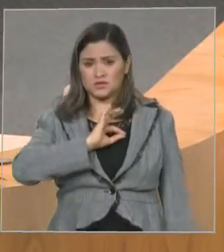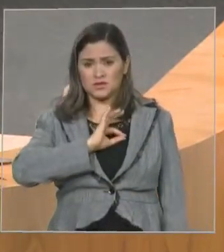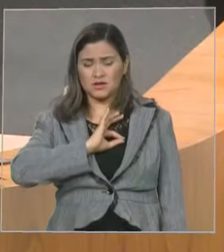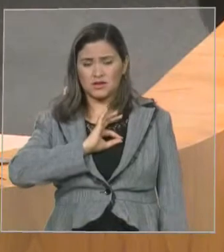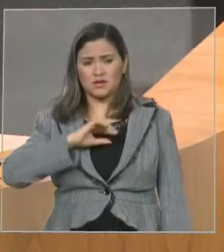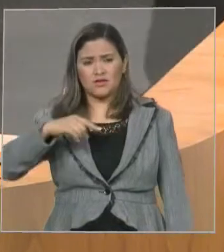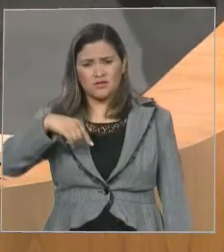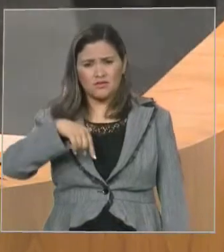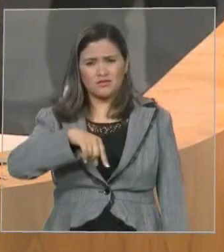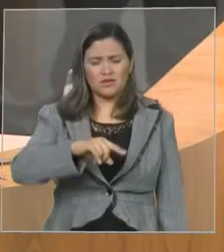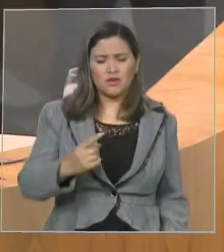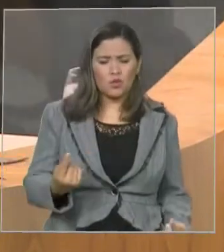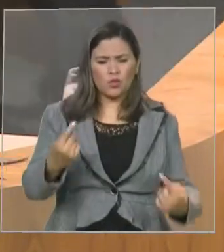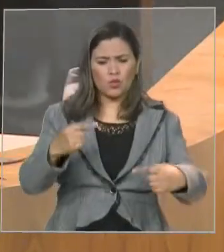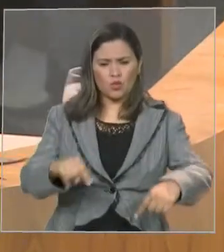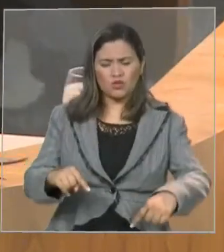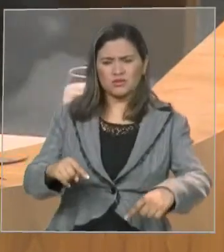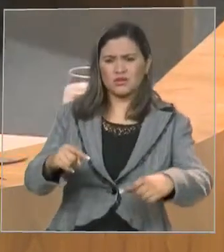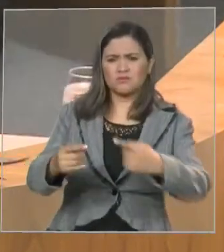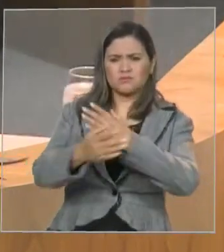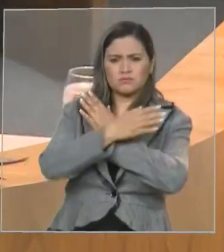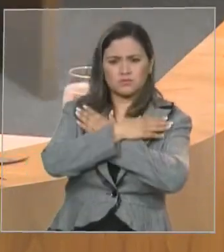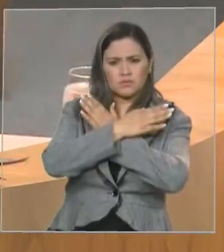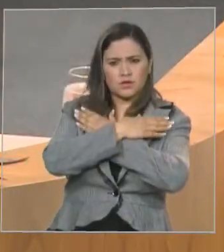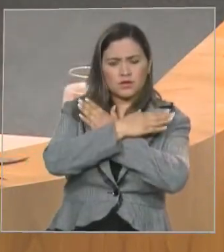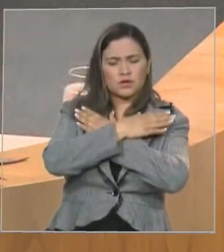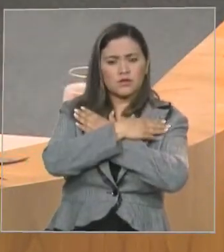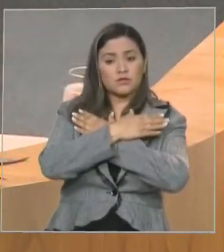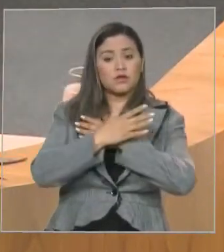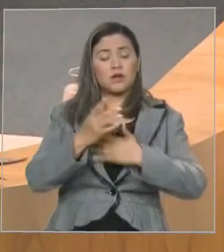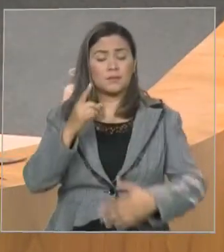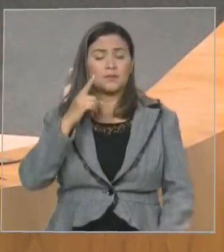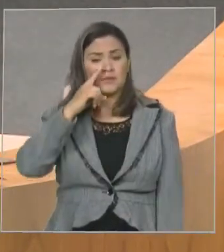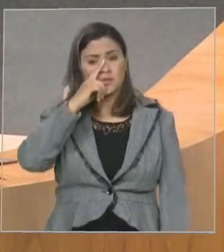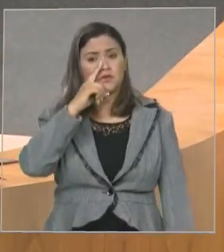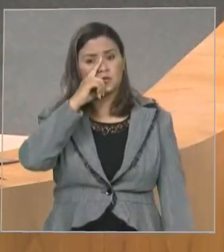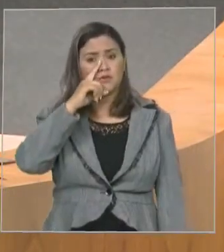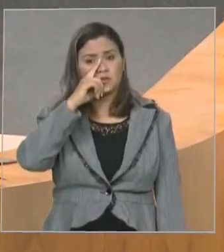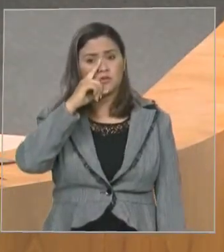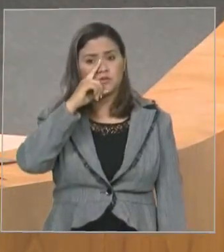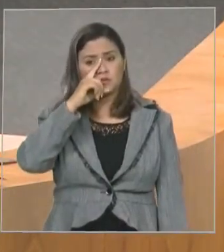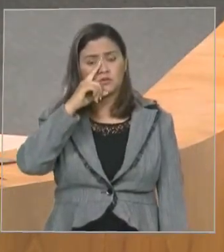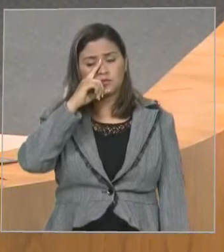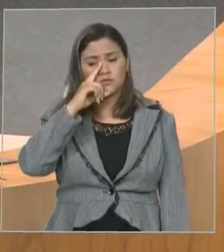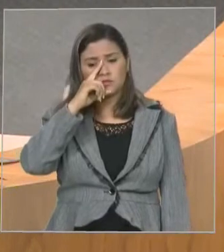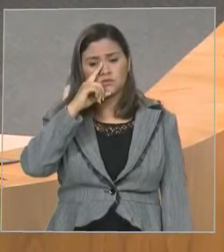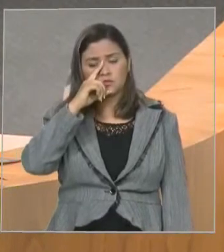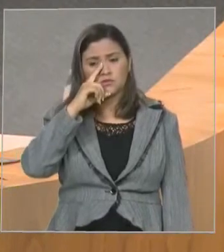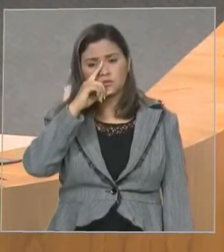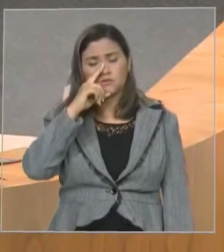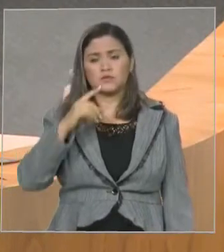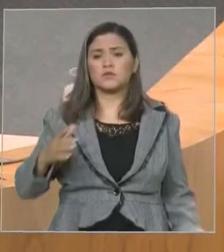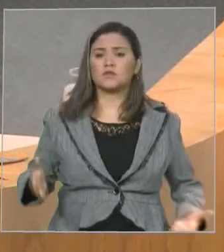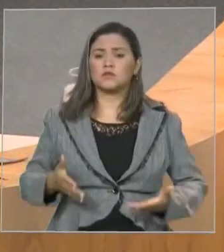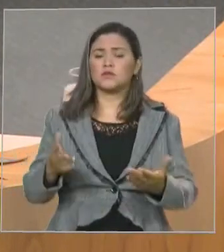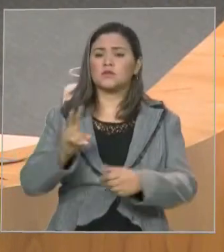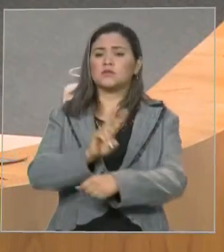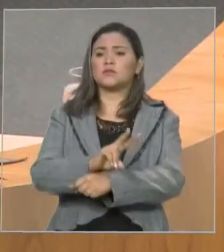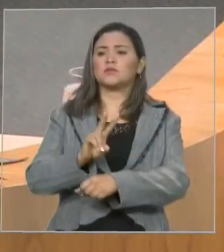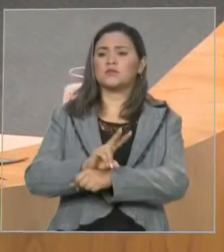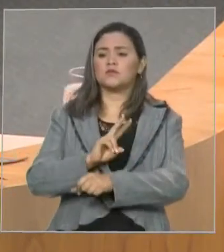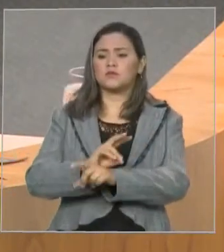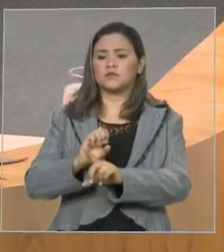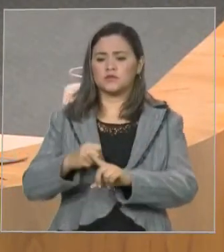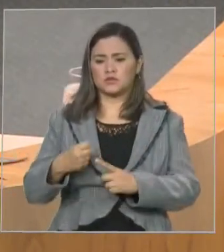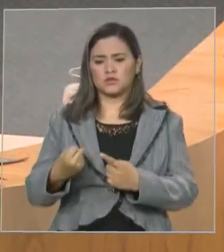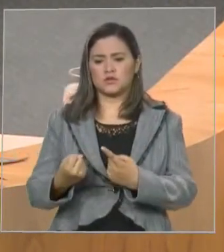vida, mas em defesa da sociedade, valorizando o princípio da defesa social, e, claro, e eles